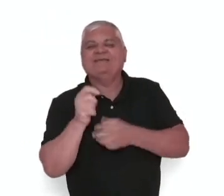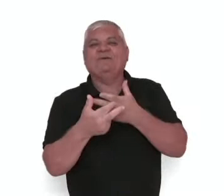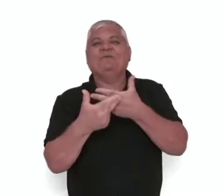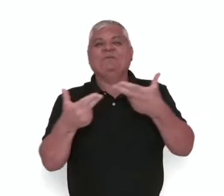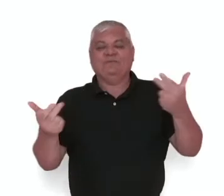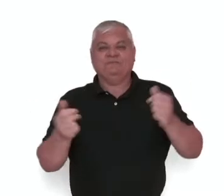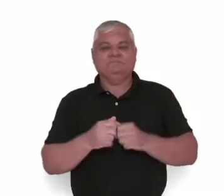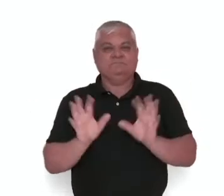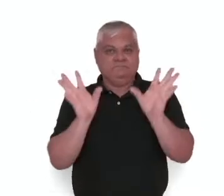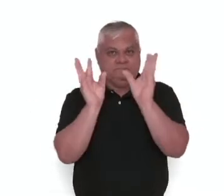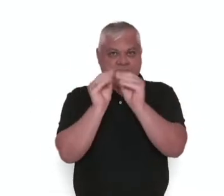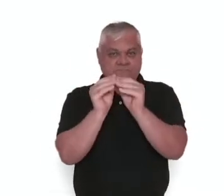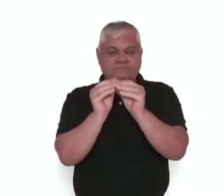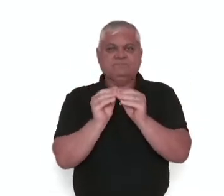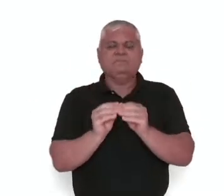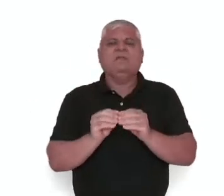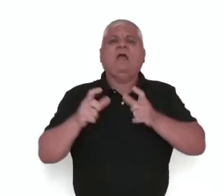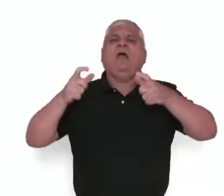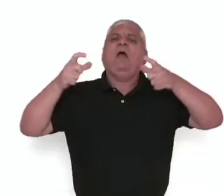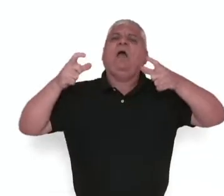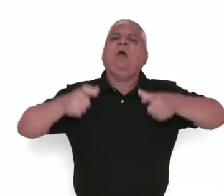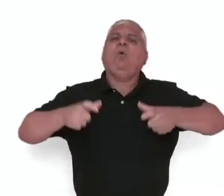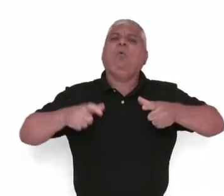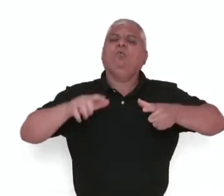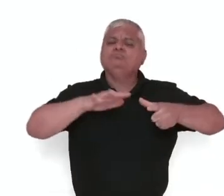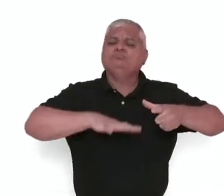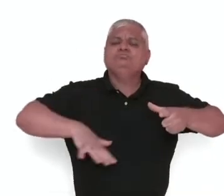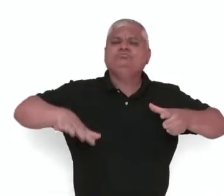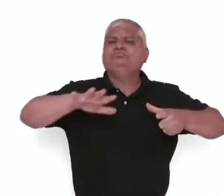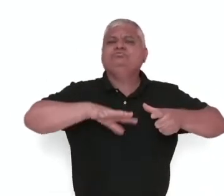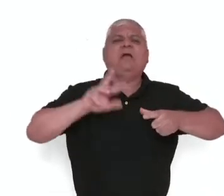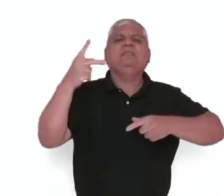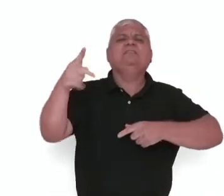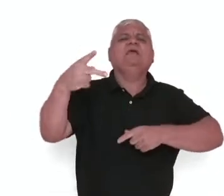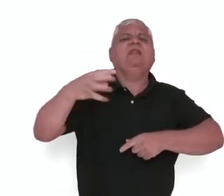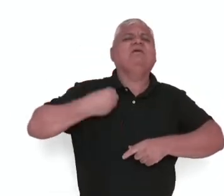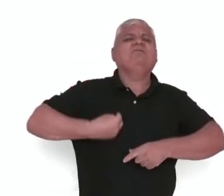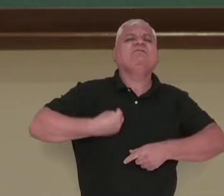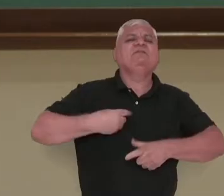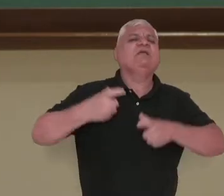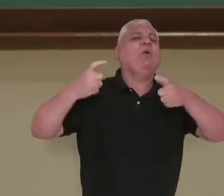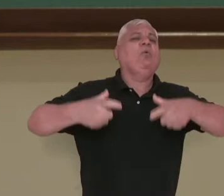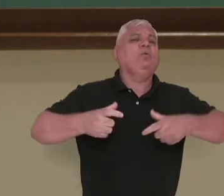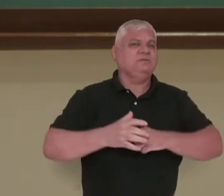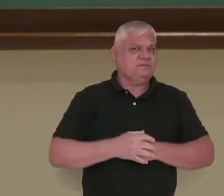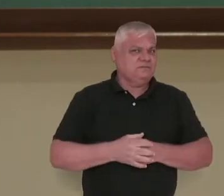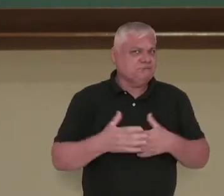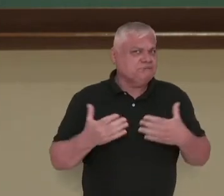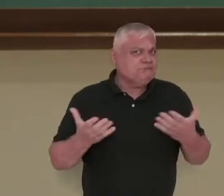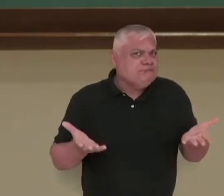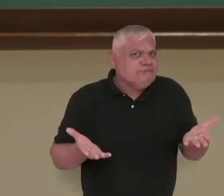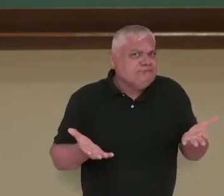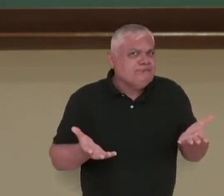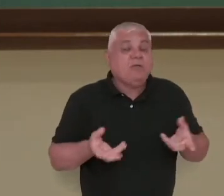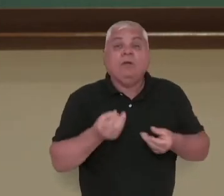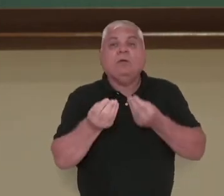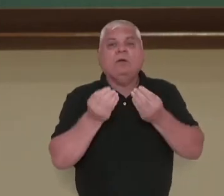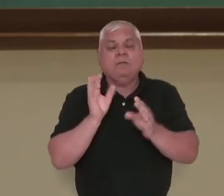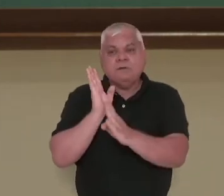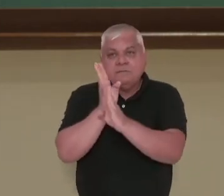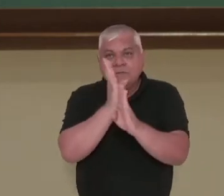indica sobre o ambiente no qual José Carlos passou a infância? E aí, como que eu